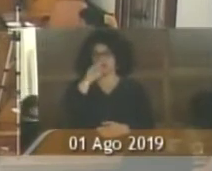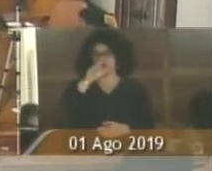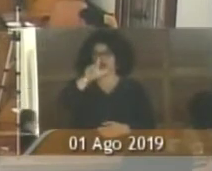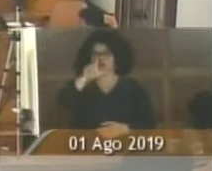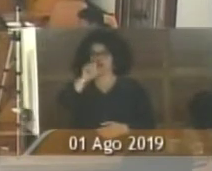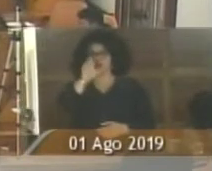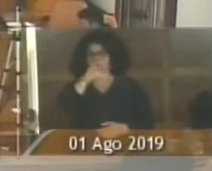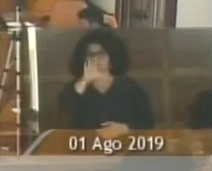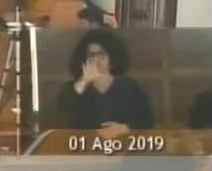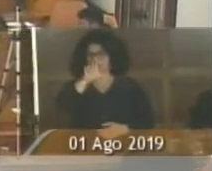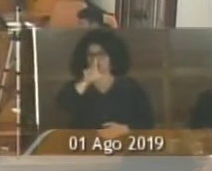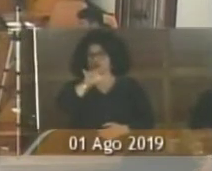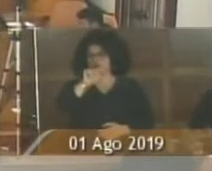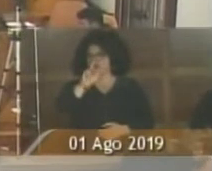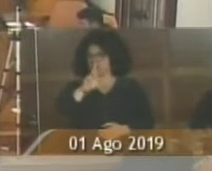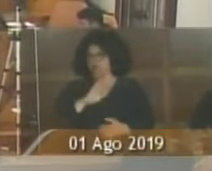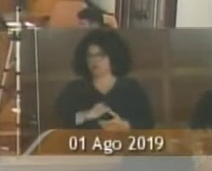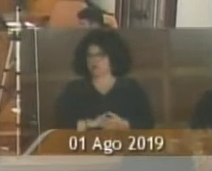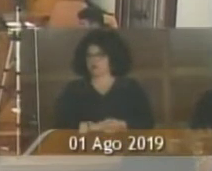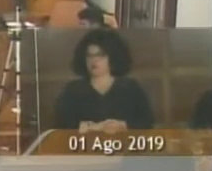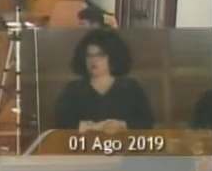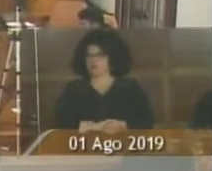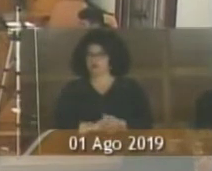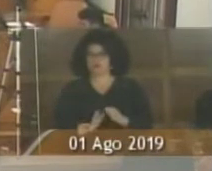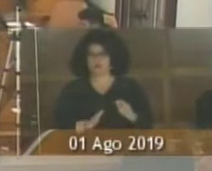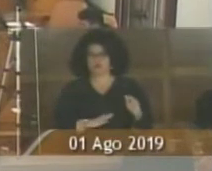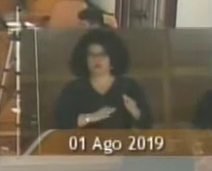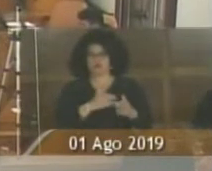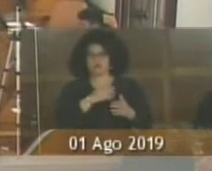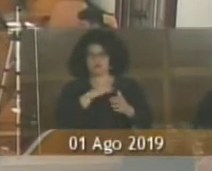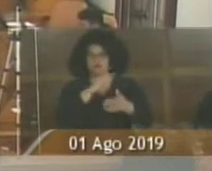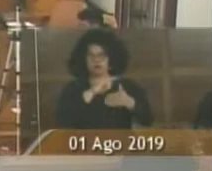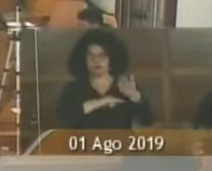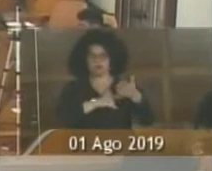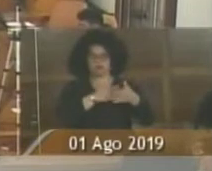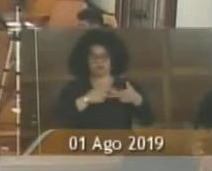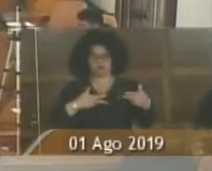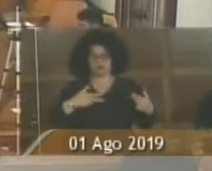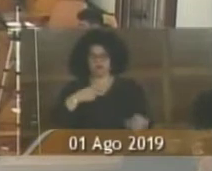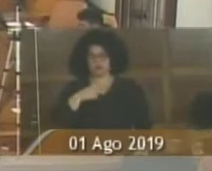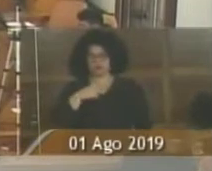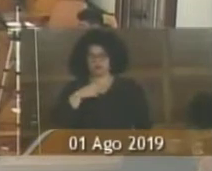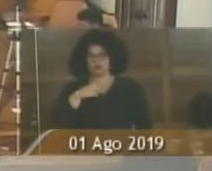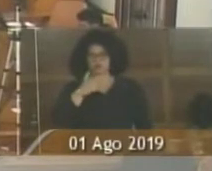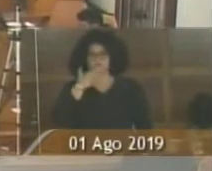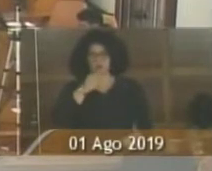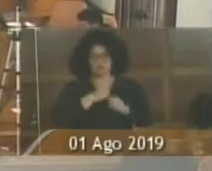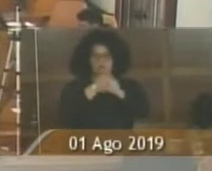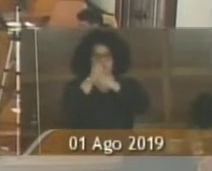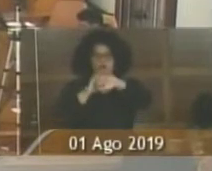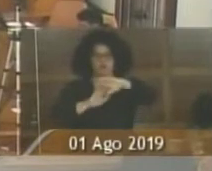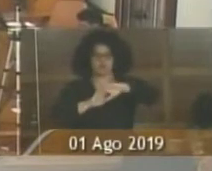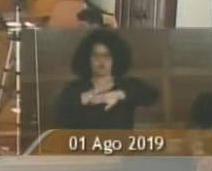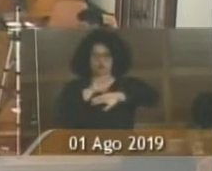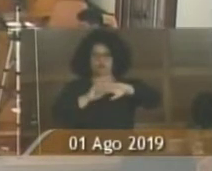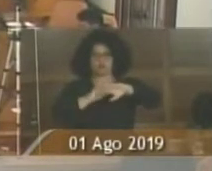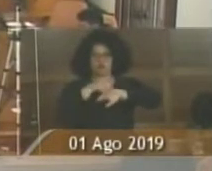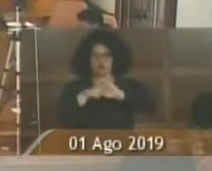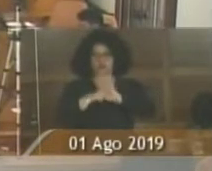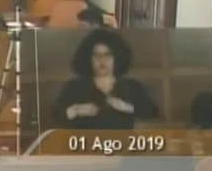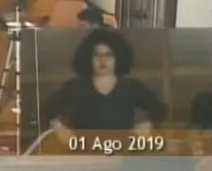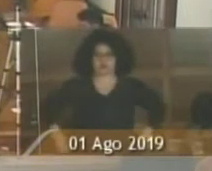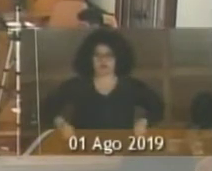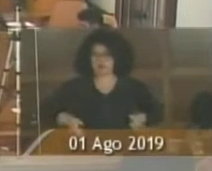Gama. Indicação 2242, indicando ao prefeito a construção de uma rampa de acesso para cadeirantes na calçada localizada na rua